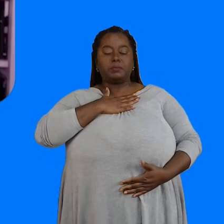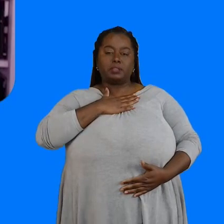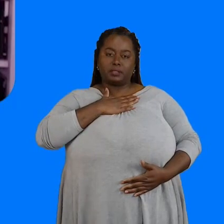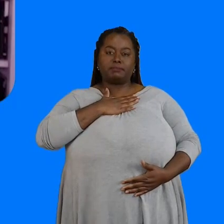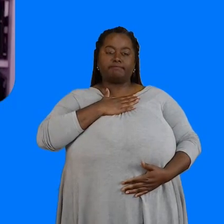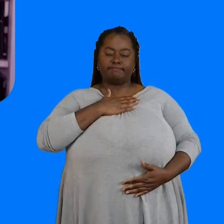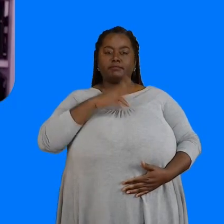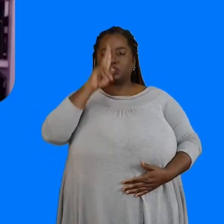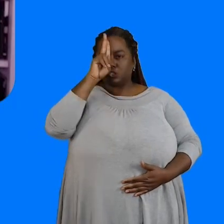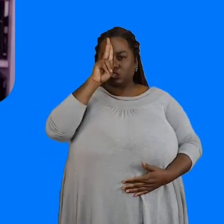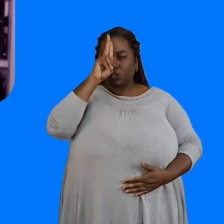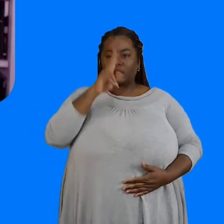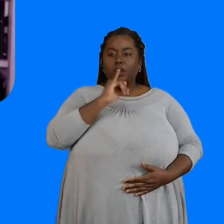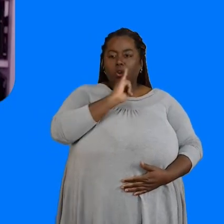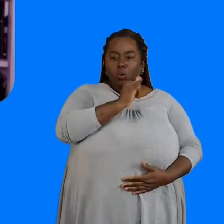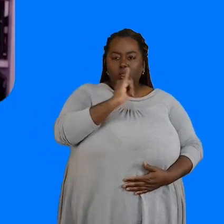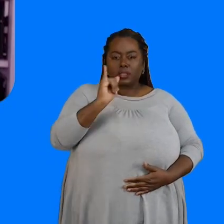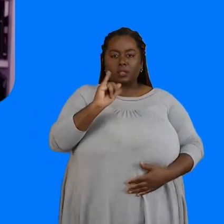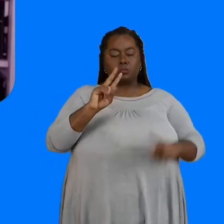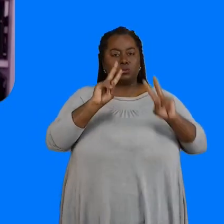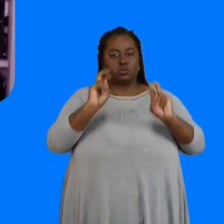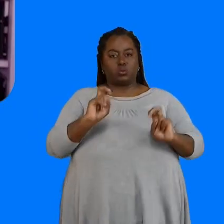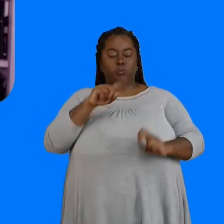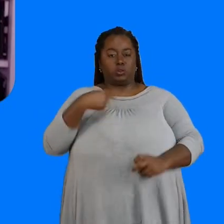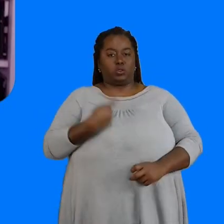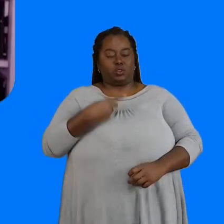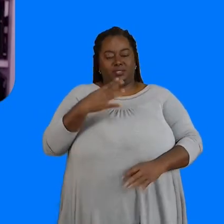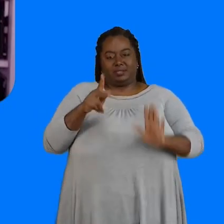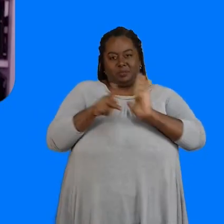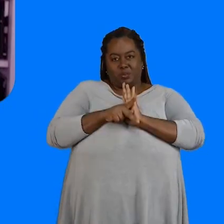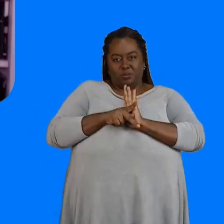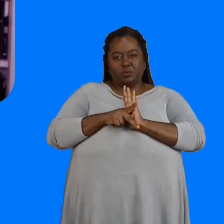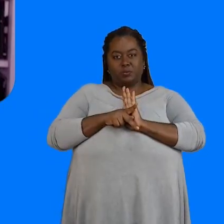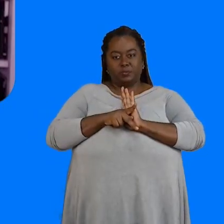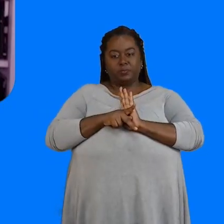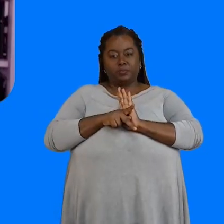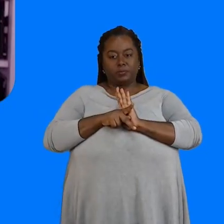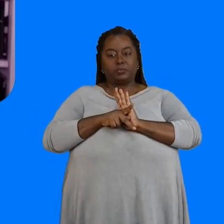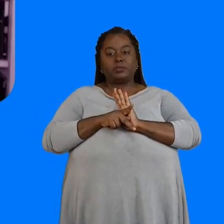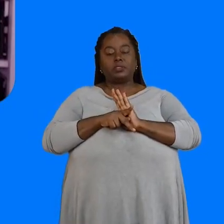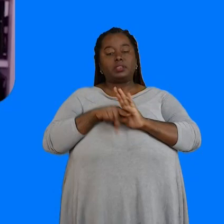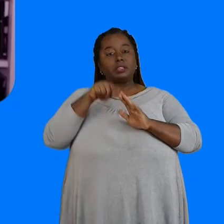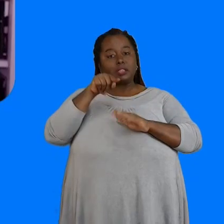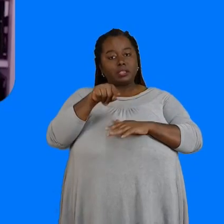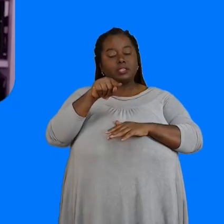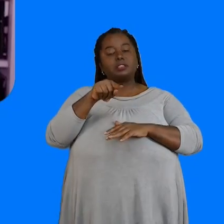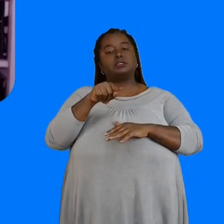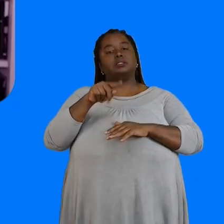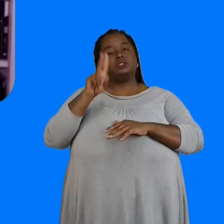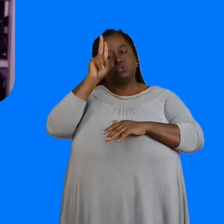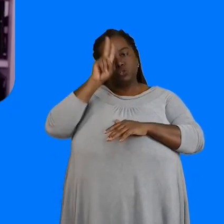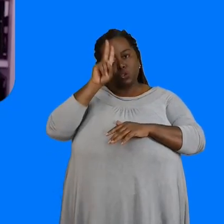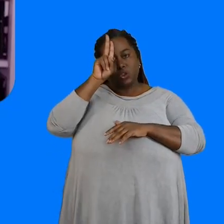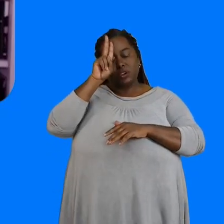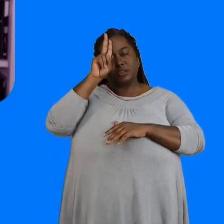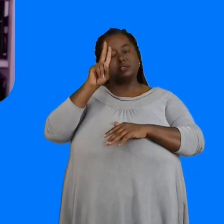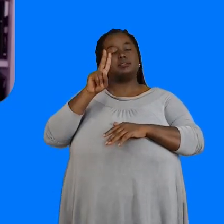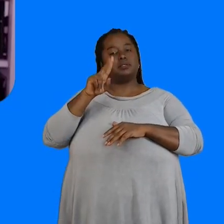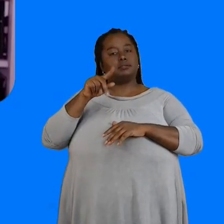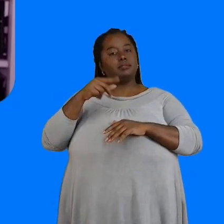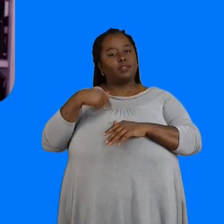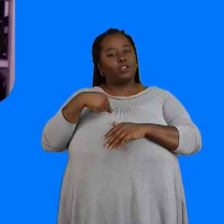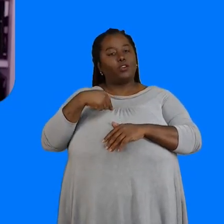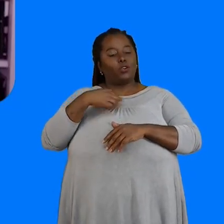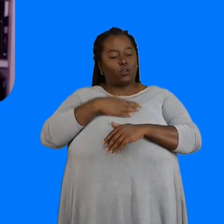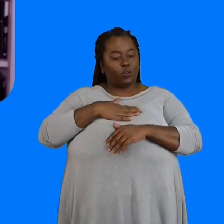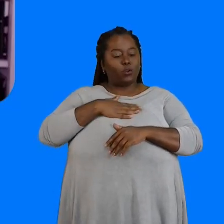que contamos sobre nós próprios e refazer e ressignificar essas histórias também, quase como um processo de